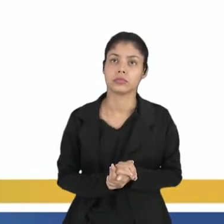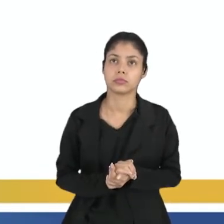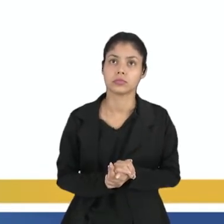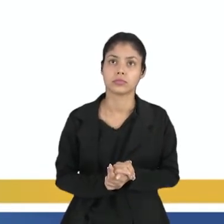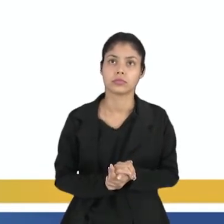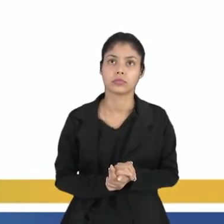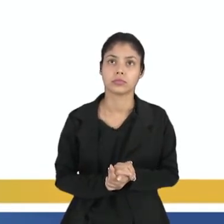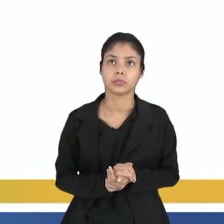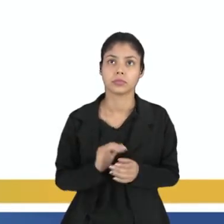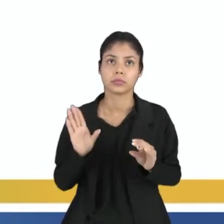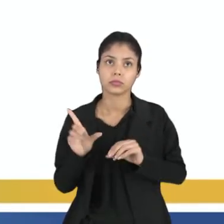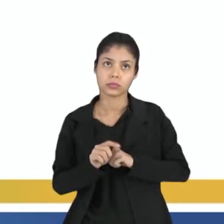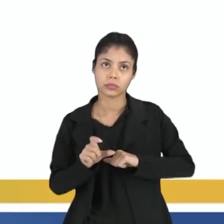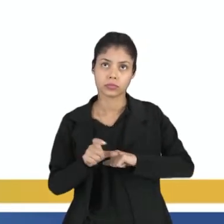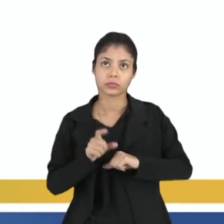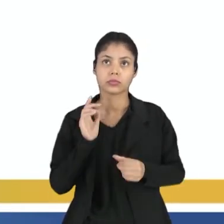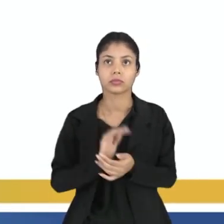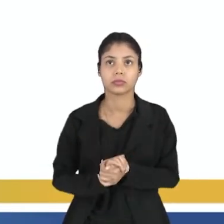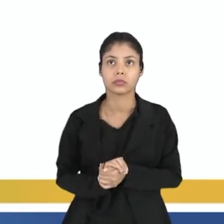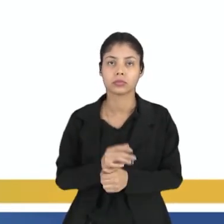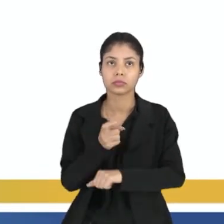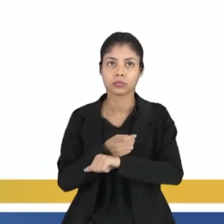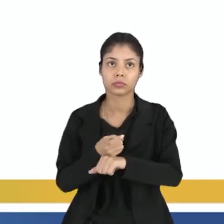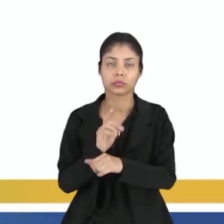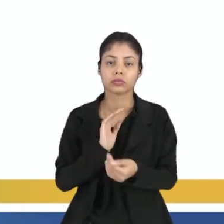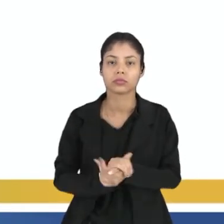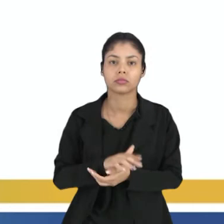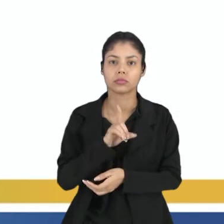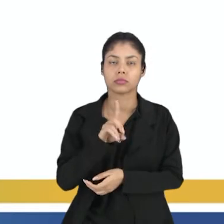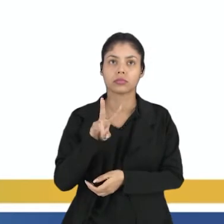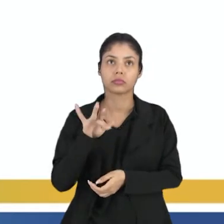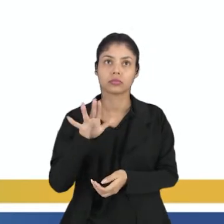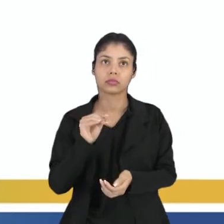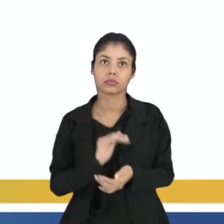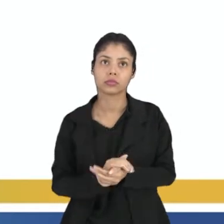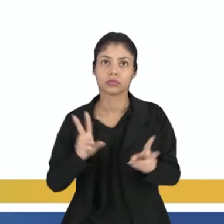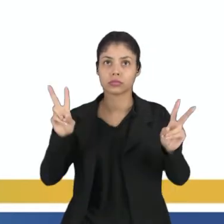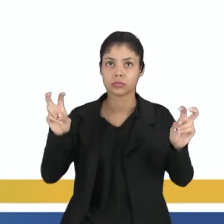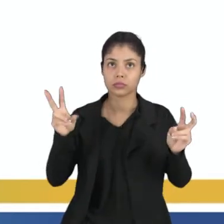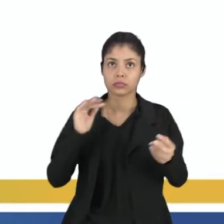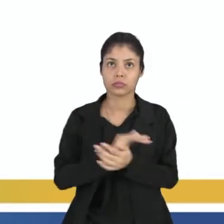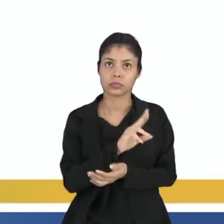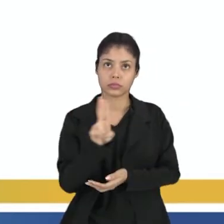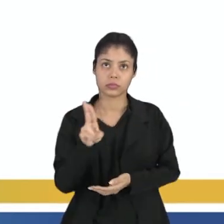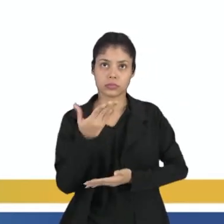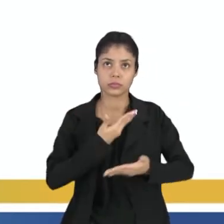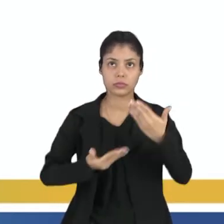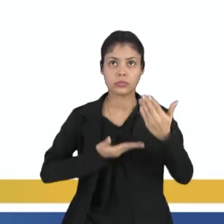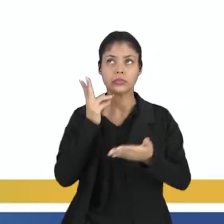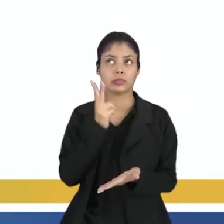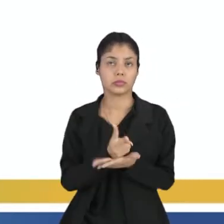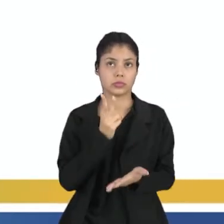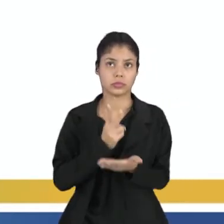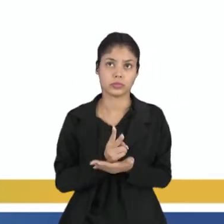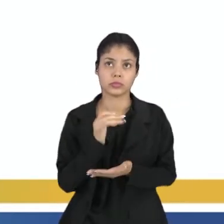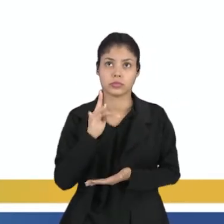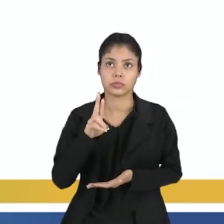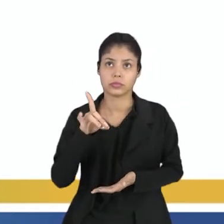ou substantivo, adjetivo ou advérbio, e os termos regidos por esse nome. Essa relação é